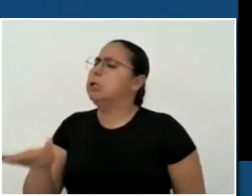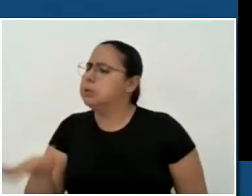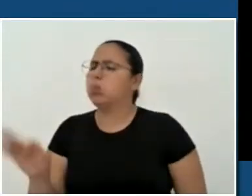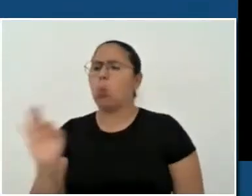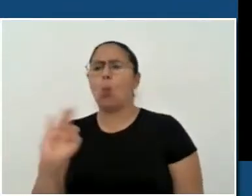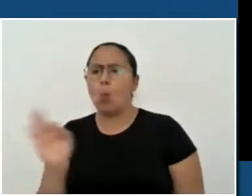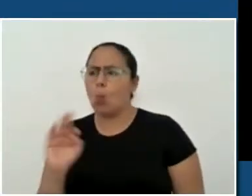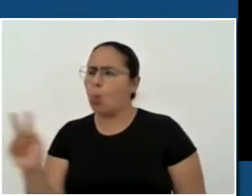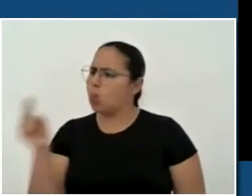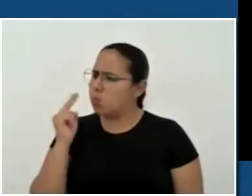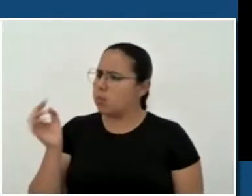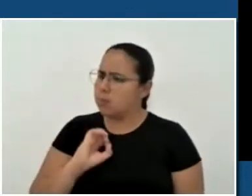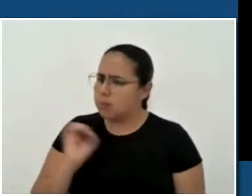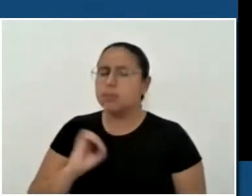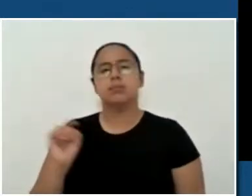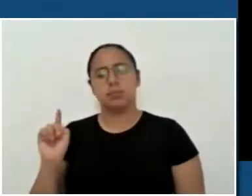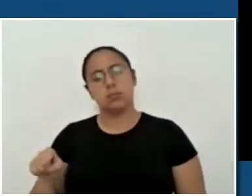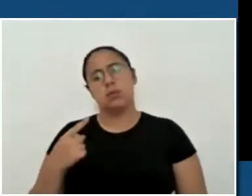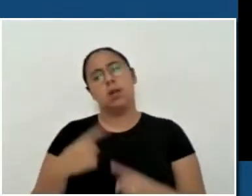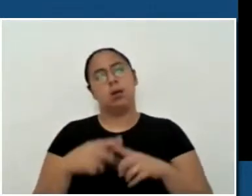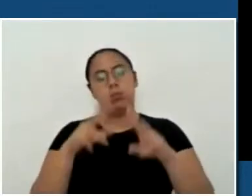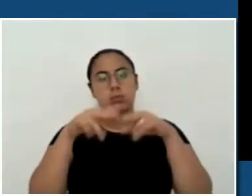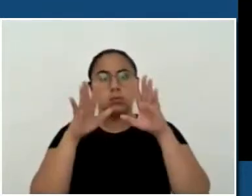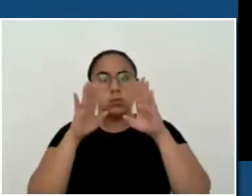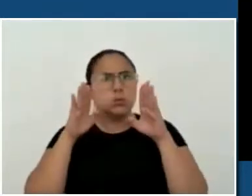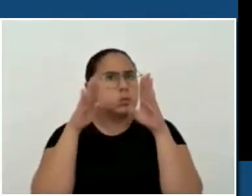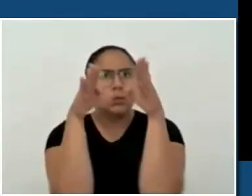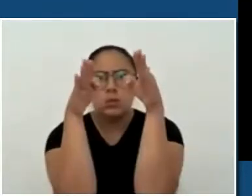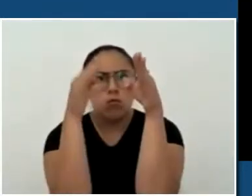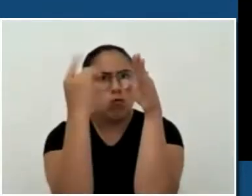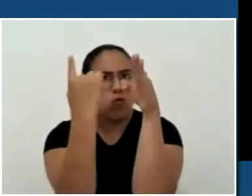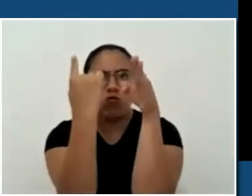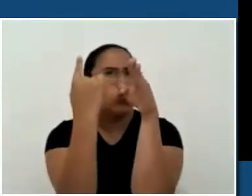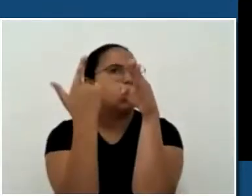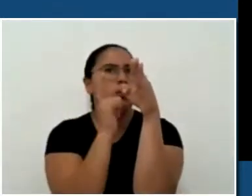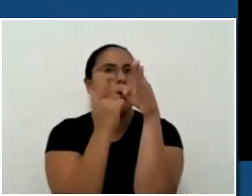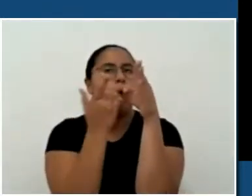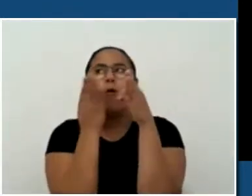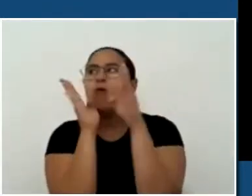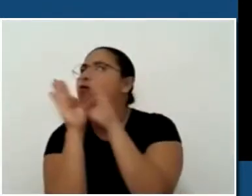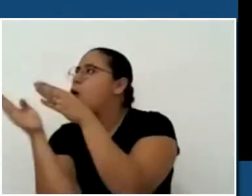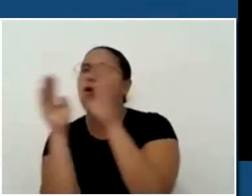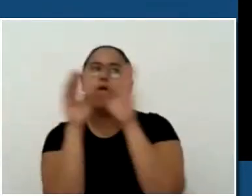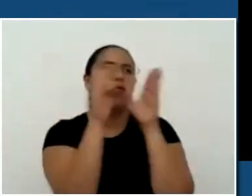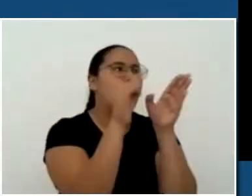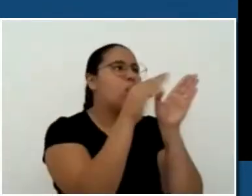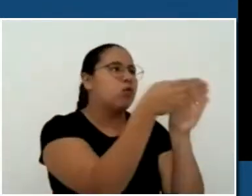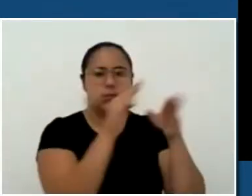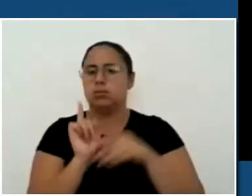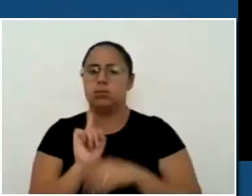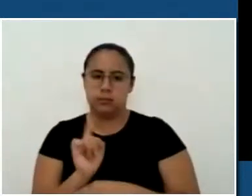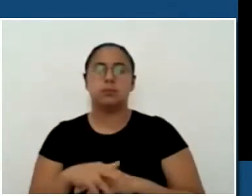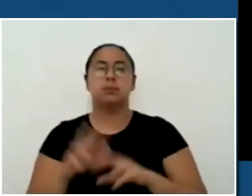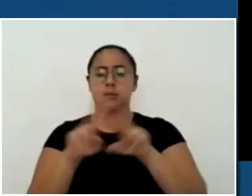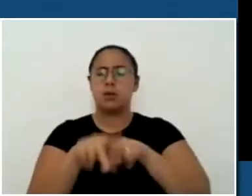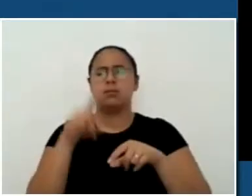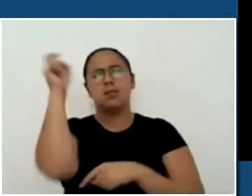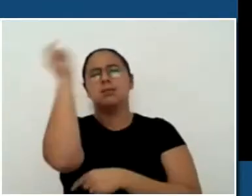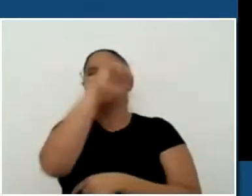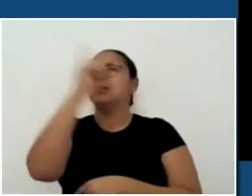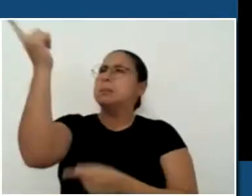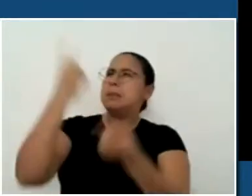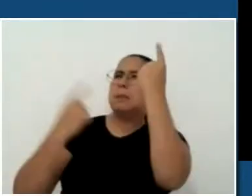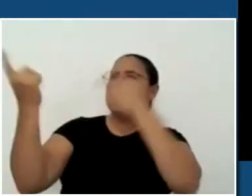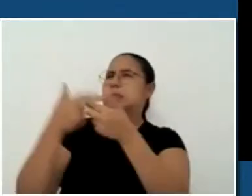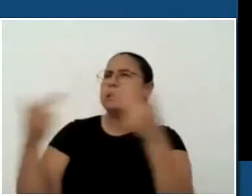intensidade. Os dois têm uma certa dificuldade em seguir orientações, mas uma das coisas precoces que uma criança